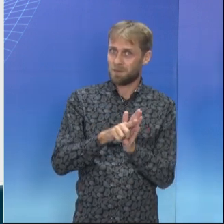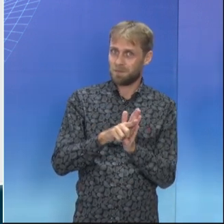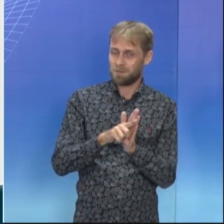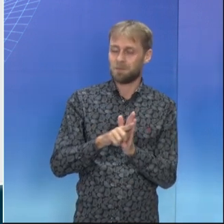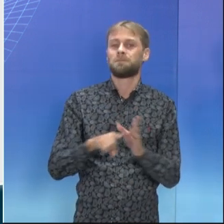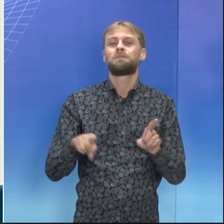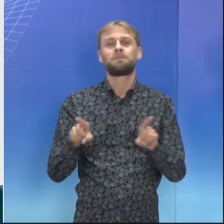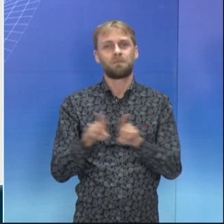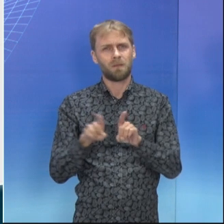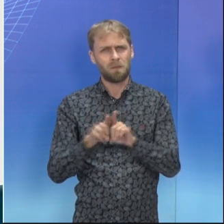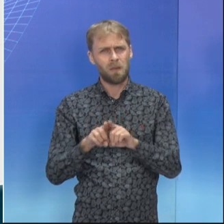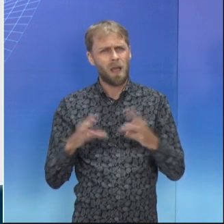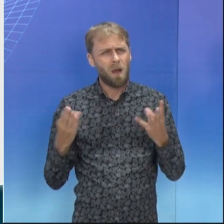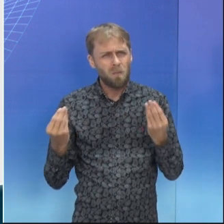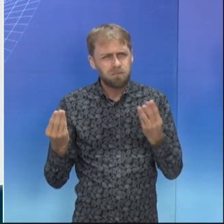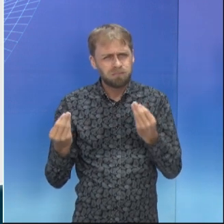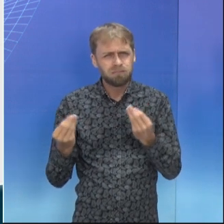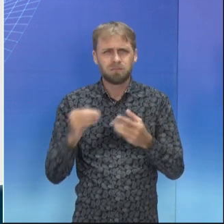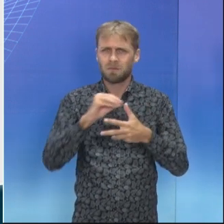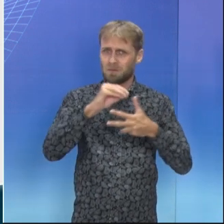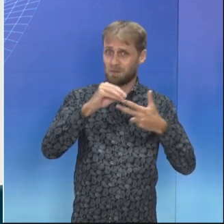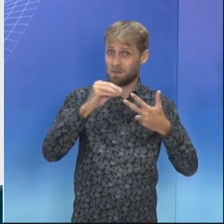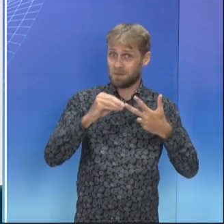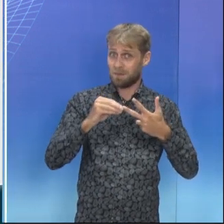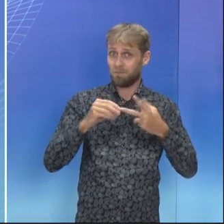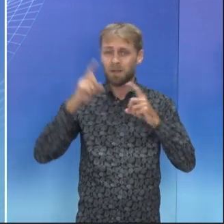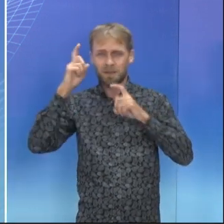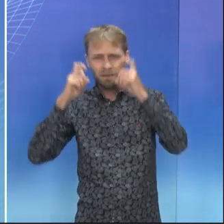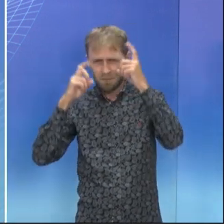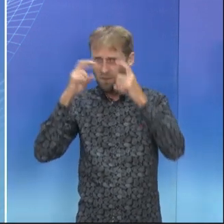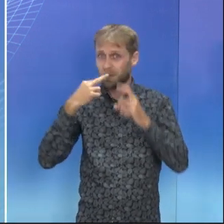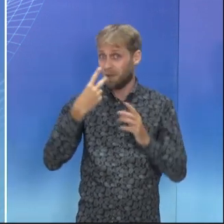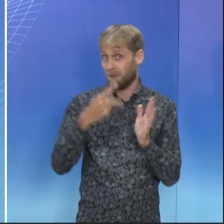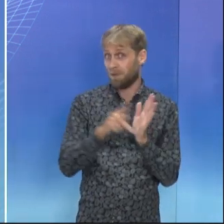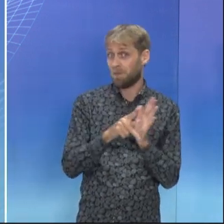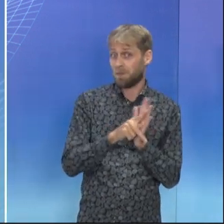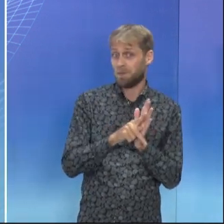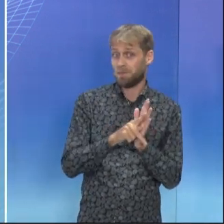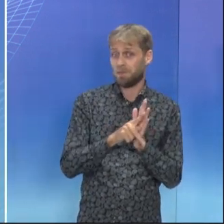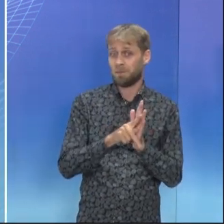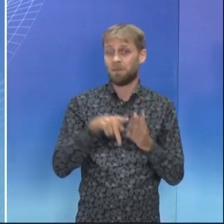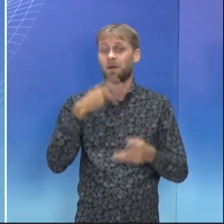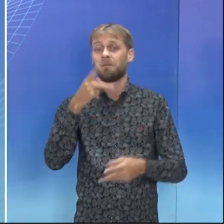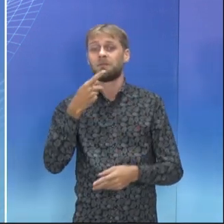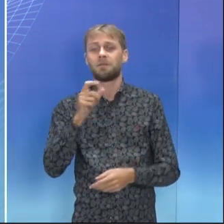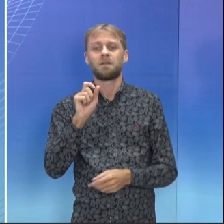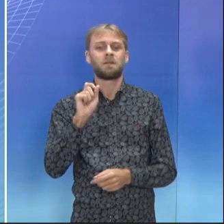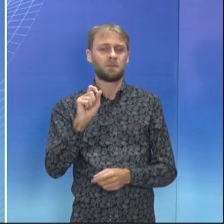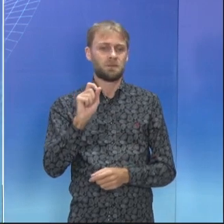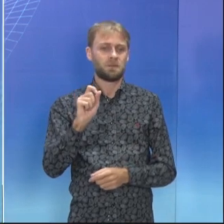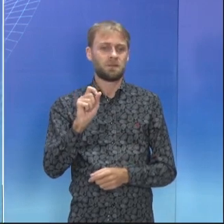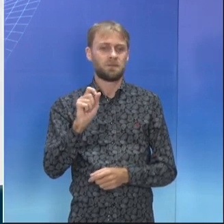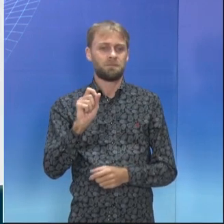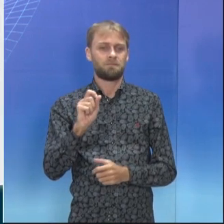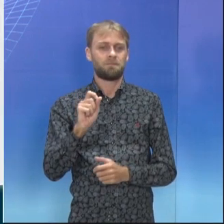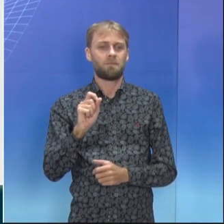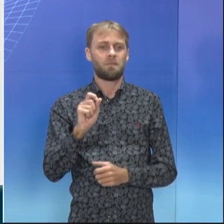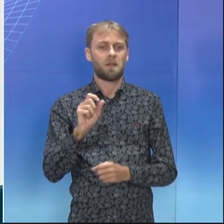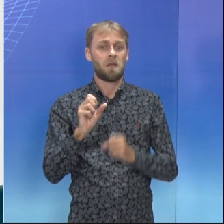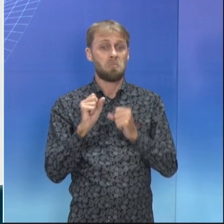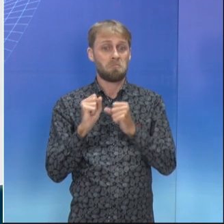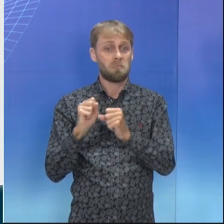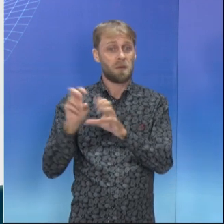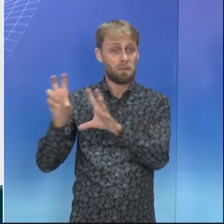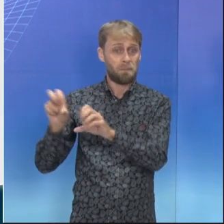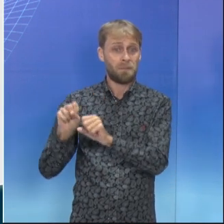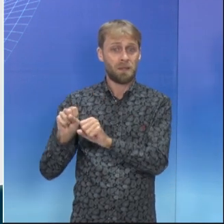questão que eu falei para vocês que cai muito no Enem são as expressões idiomáticas. O que ele disse aqui no texto que a gente pode